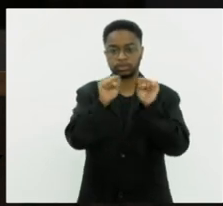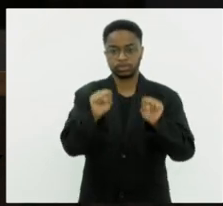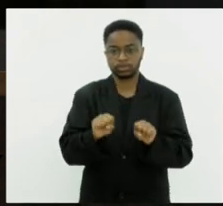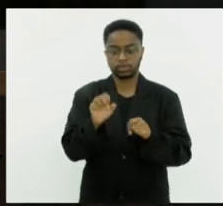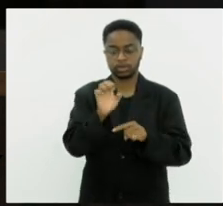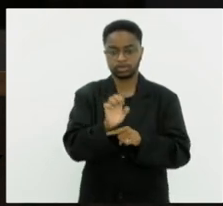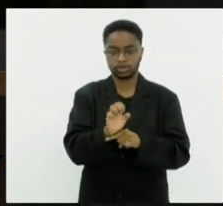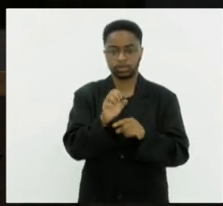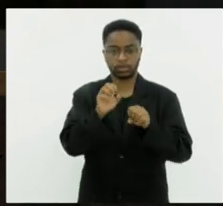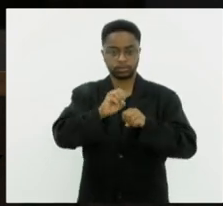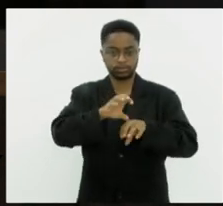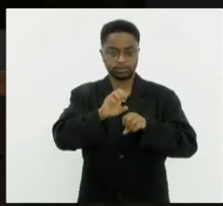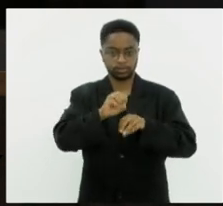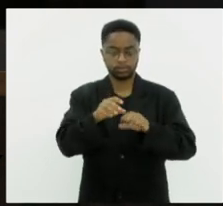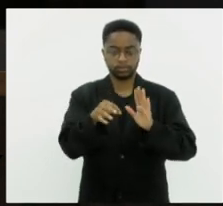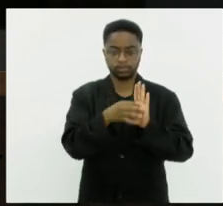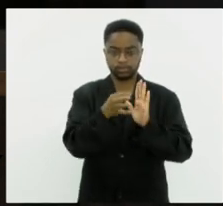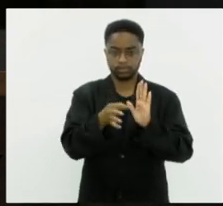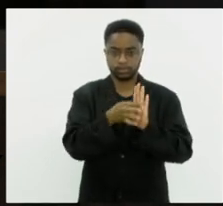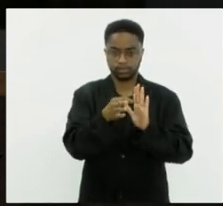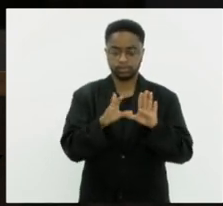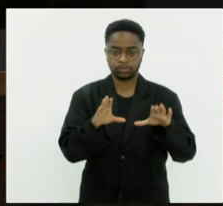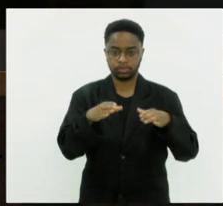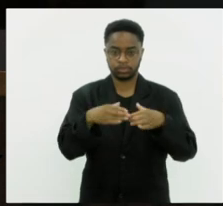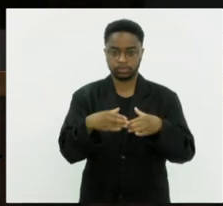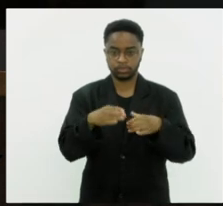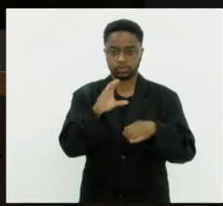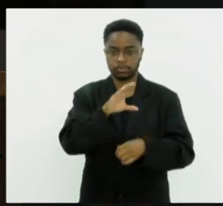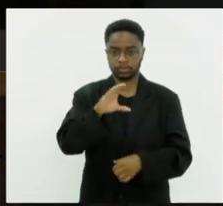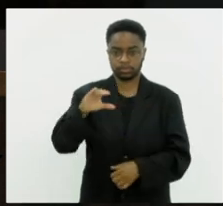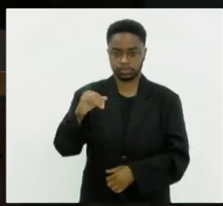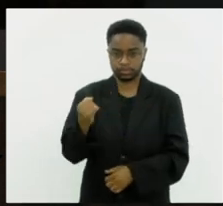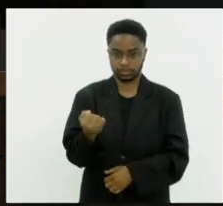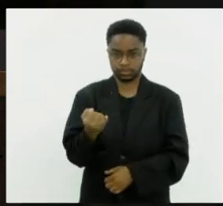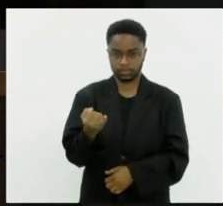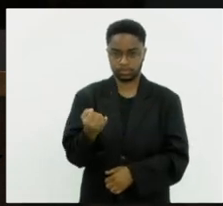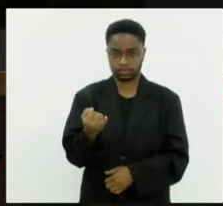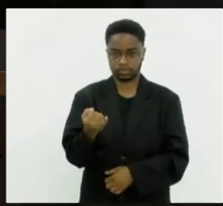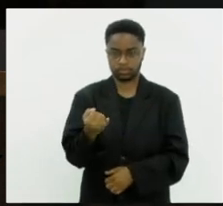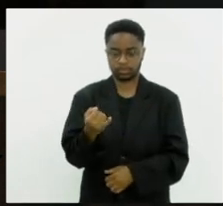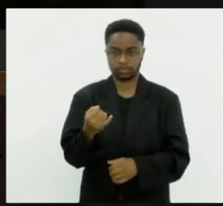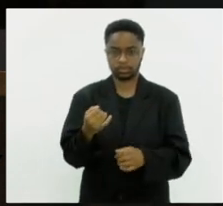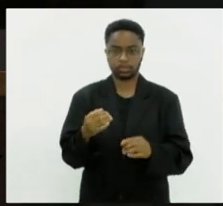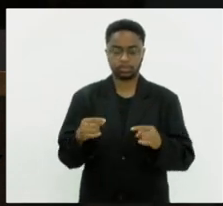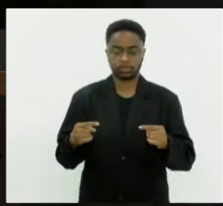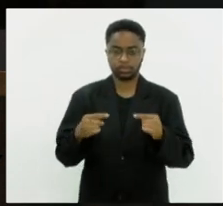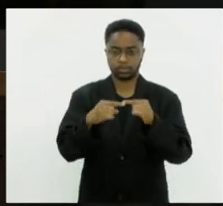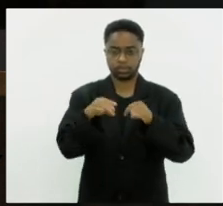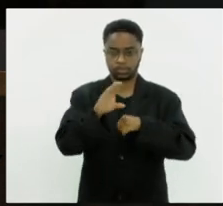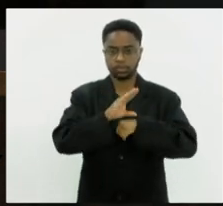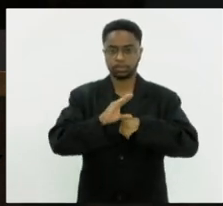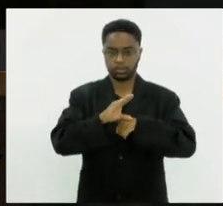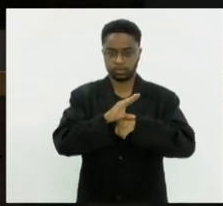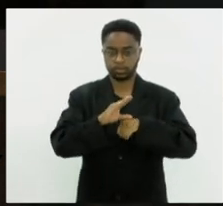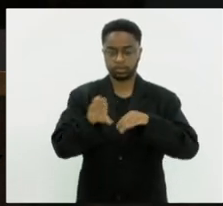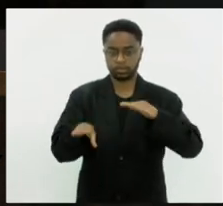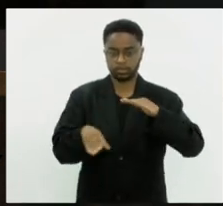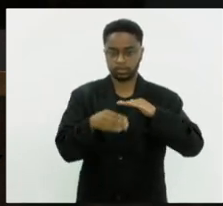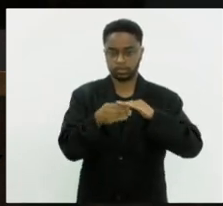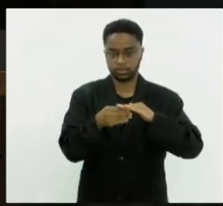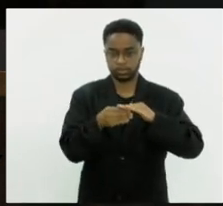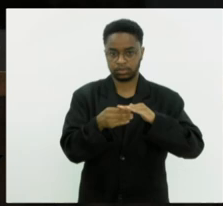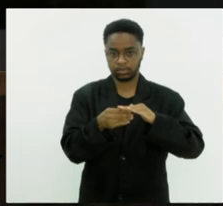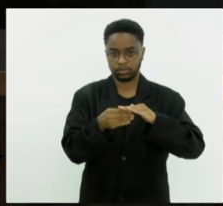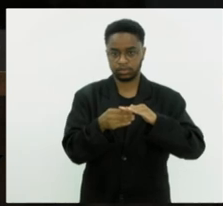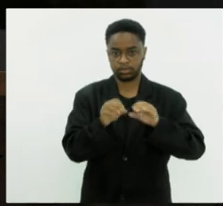de Ensino. Pareceres das Comissões de Constituição e Justiça pela Constitucionalidade, com emendas